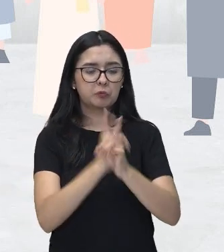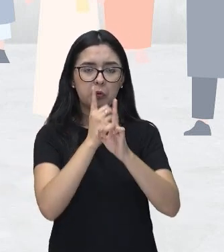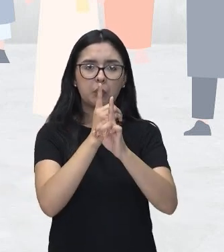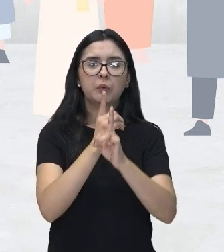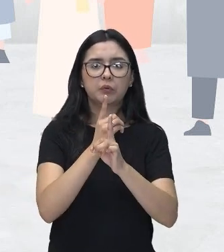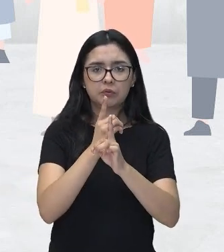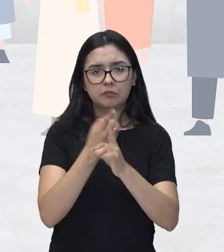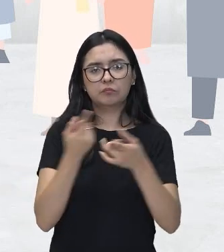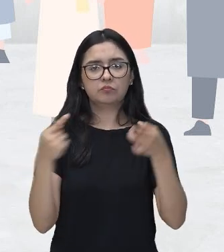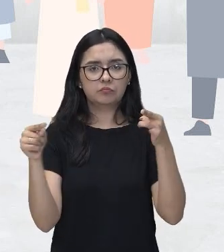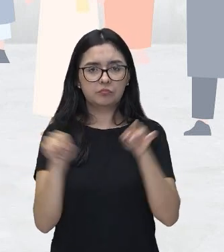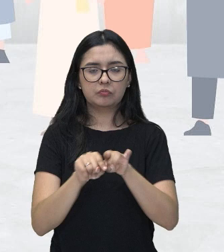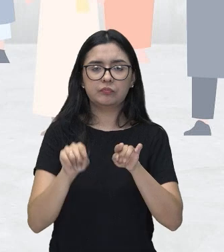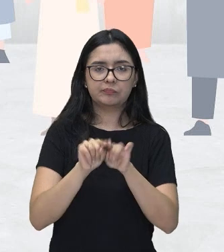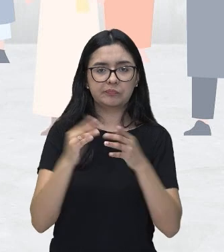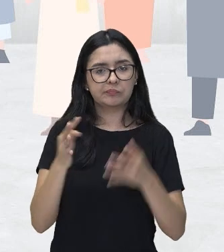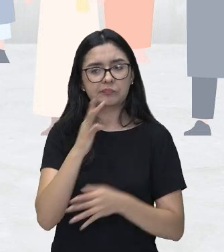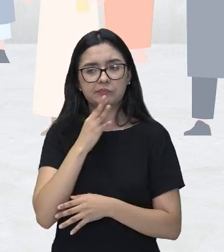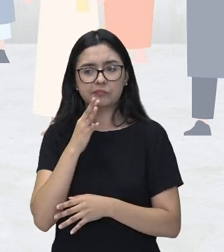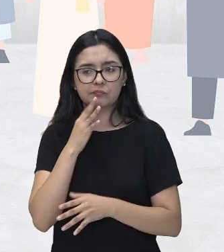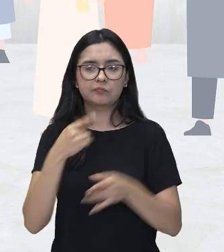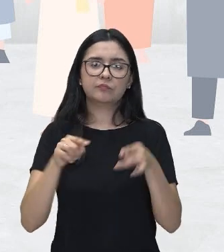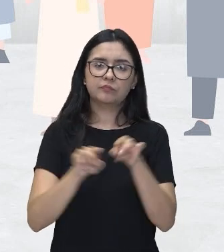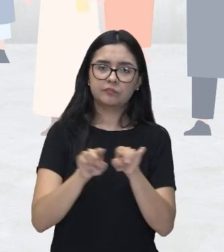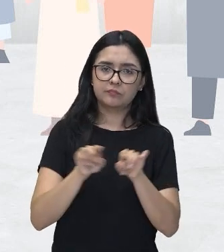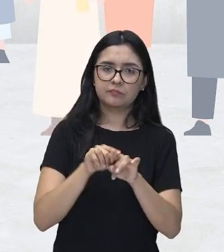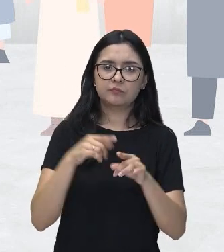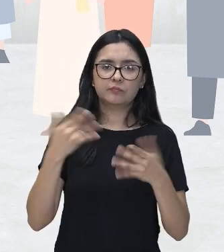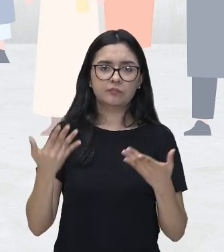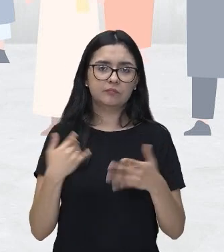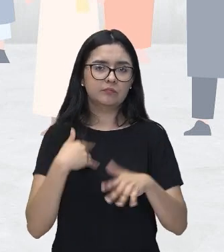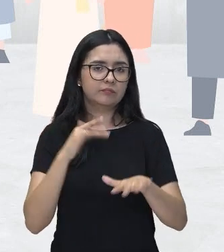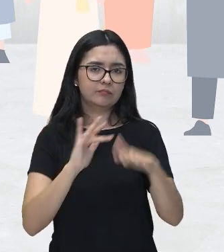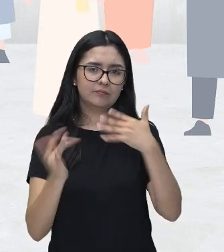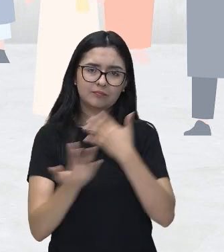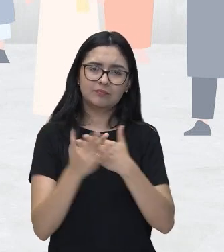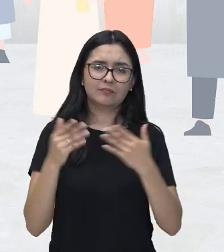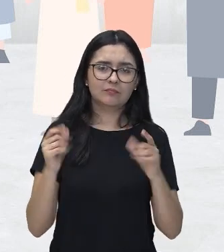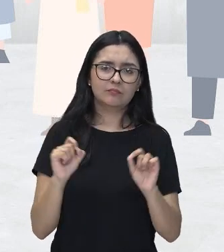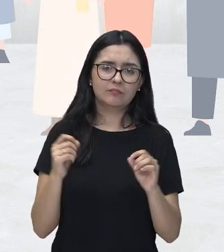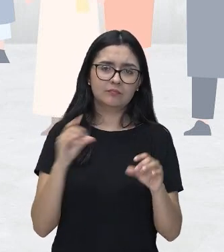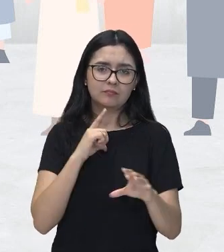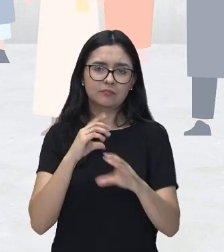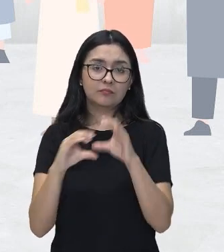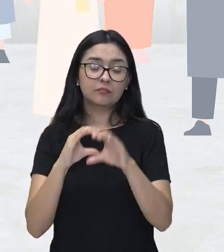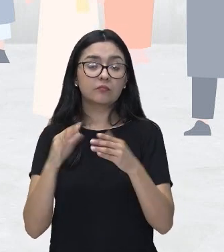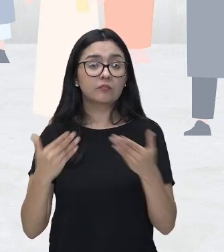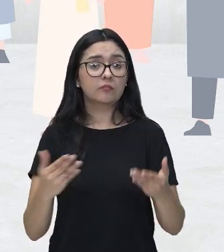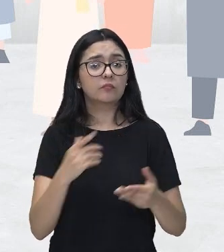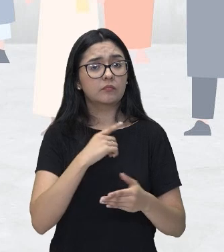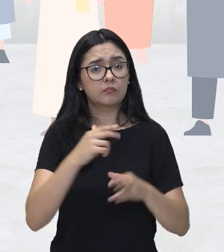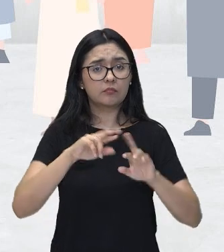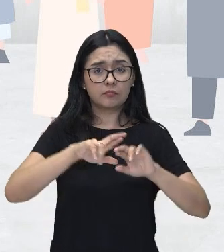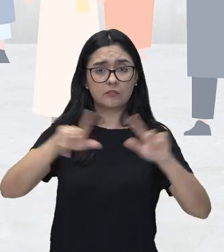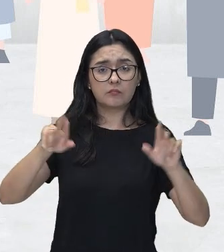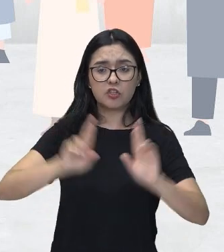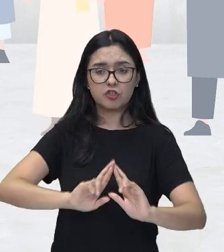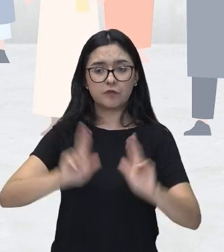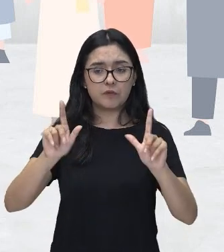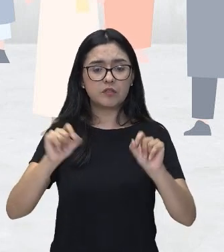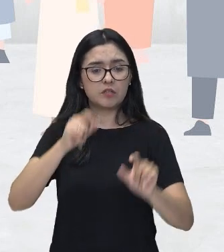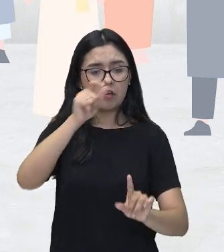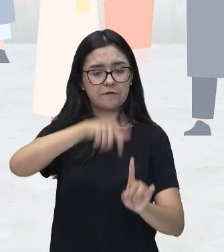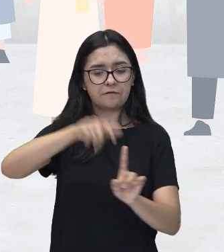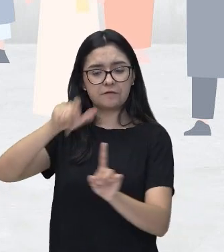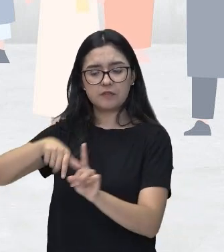tomamos conhecimento pelos meios de comunicação. E apesar dessas diferenças, essas vidas